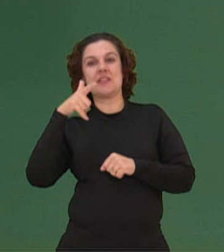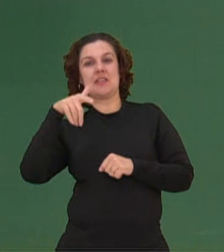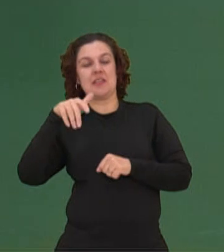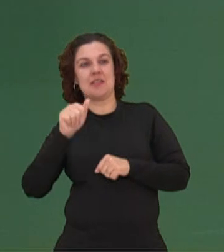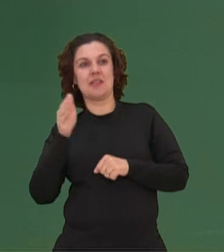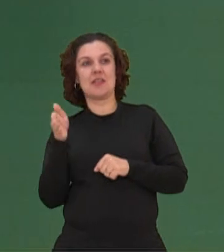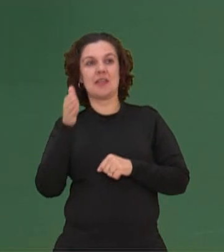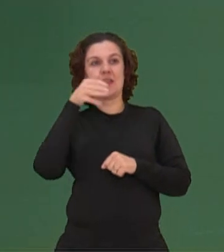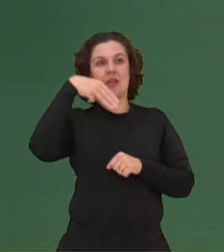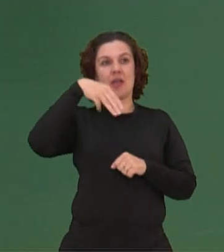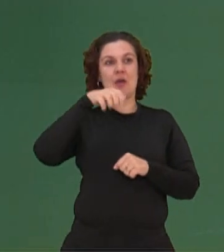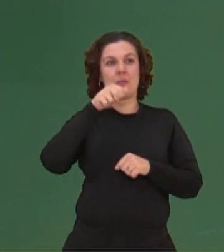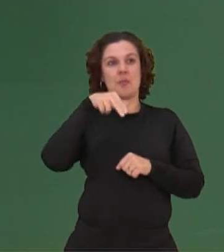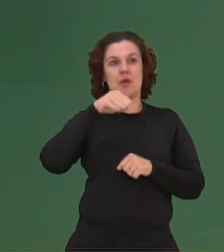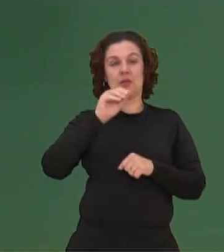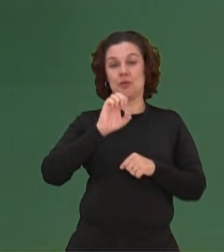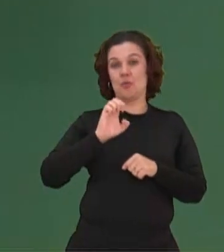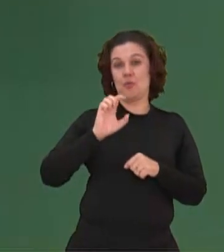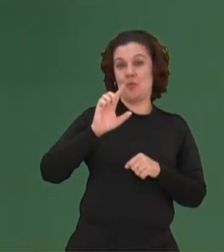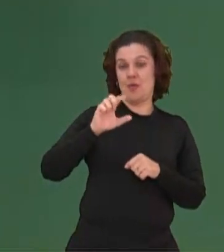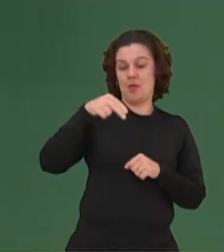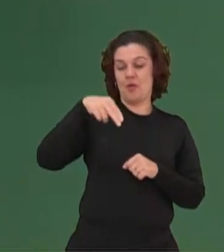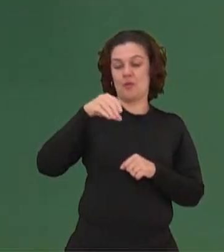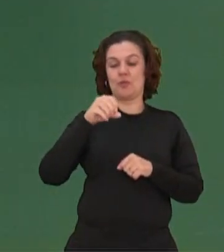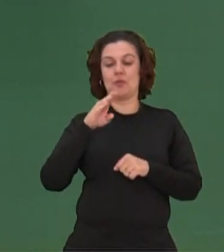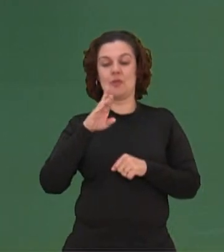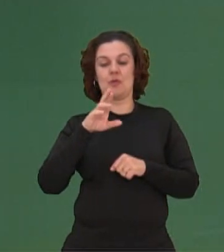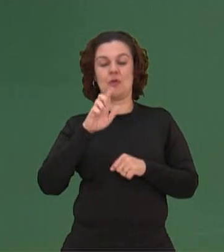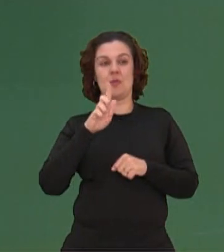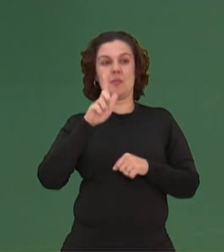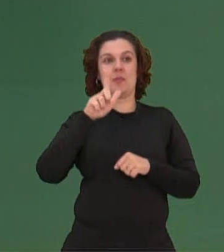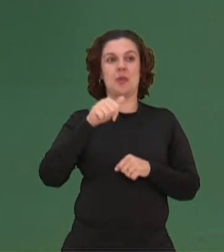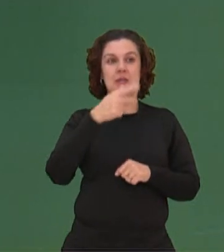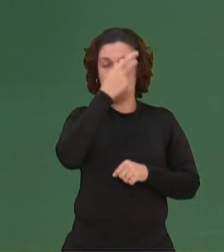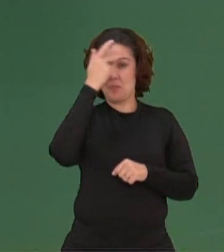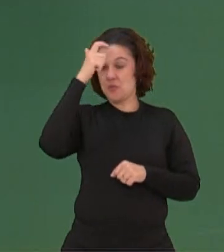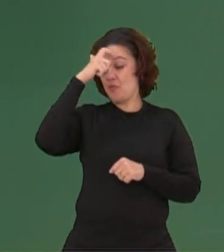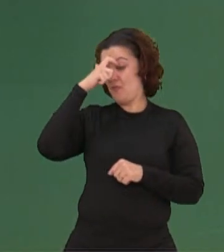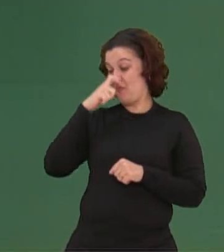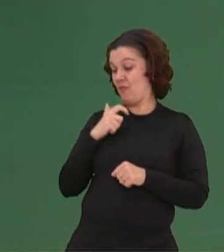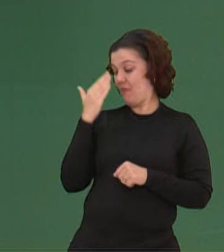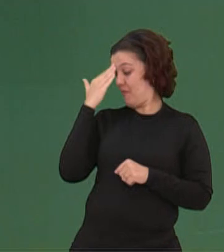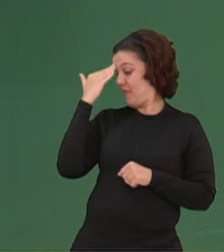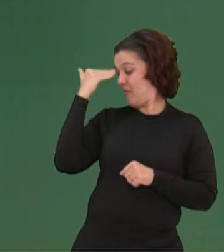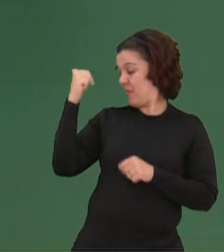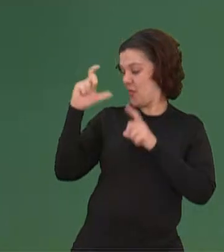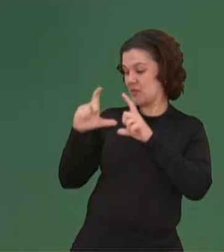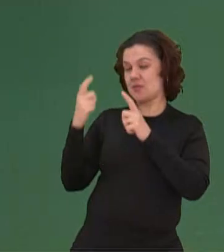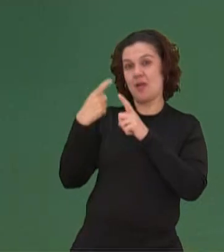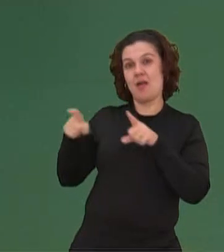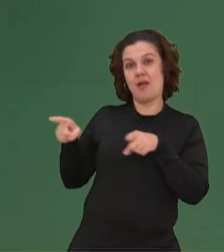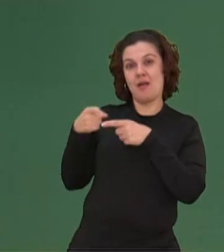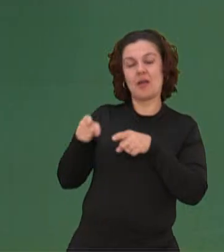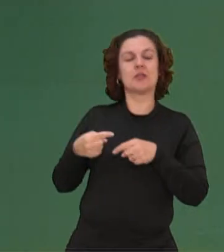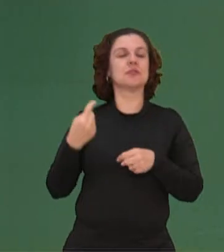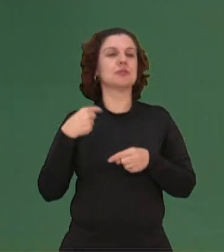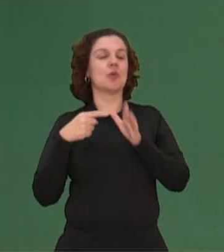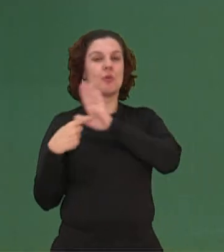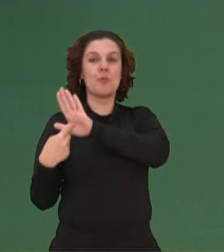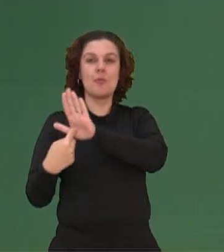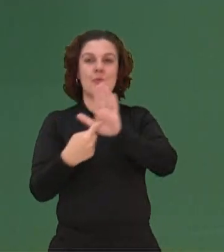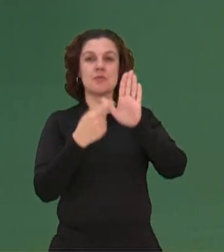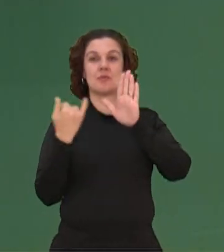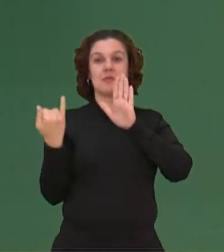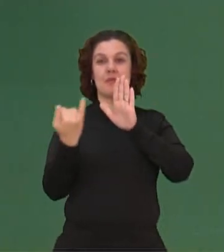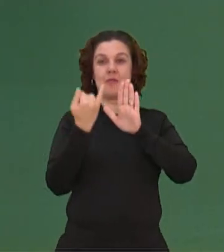de Nóbrega em pé. Então você tem algumas personalidades do rádio brasileiro aqui nessa foto, mostrando a